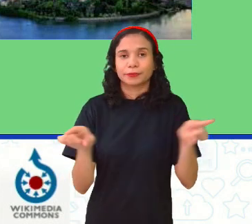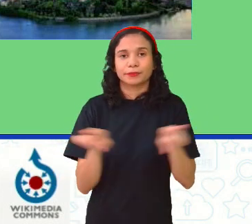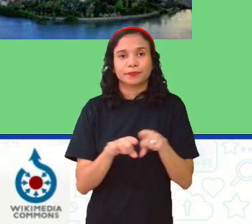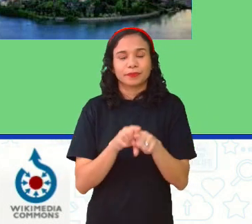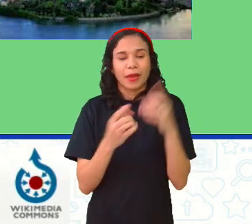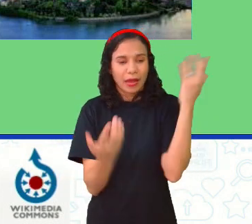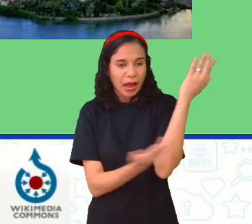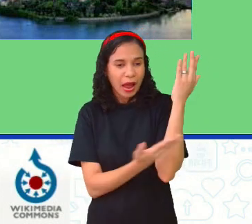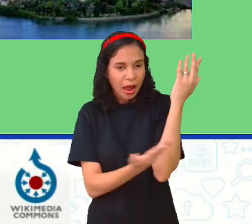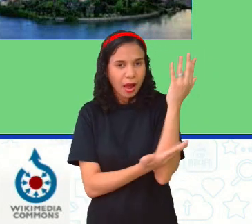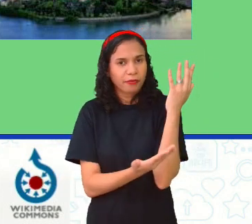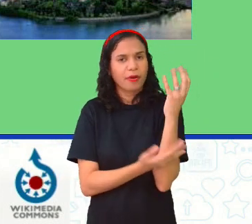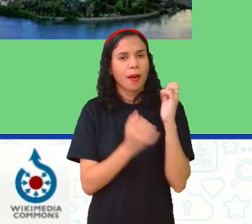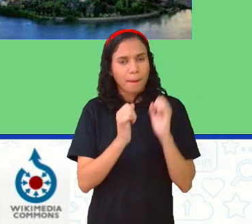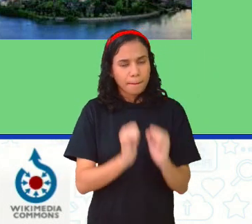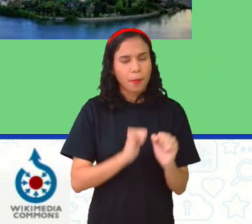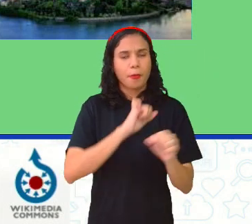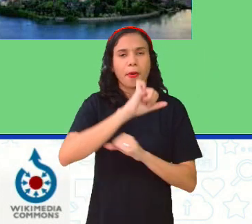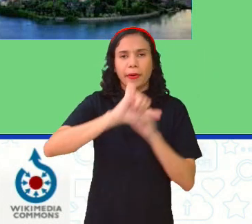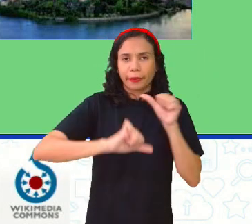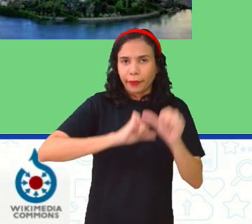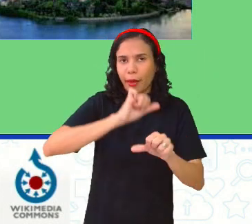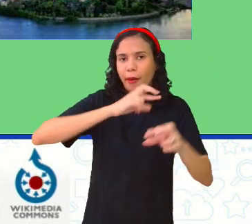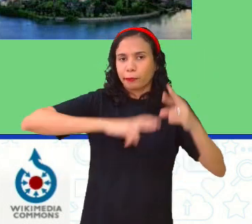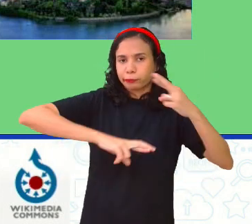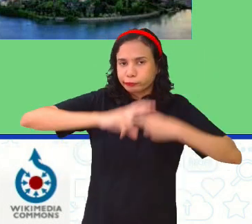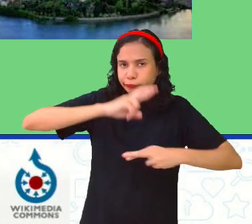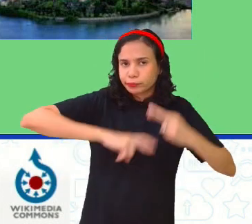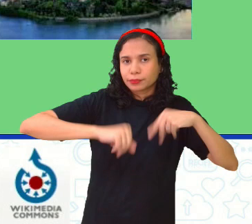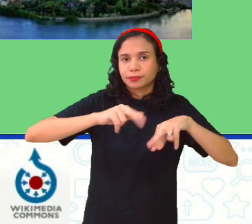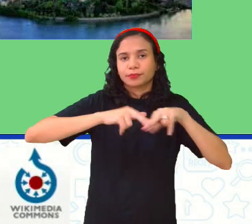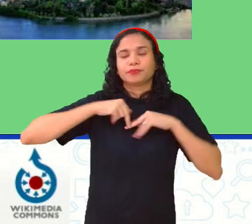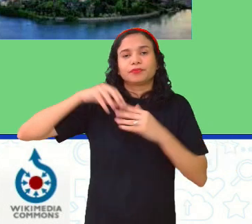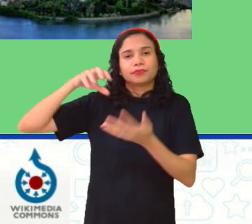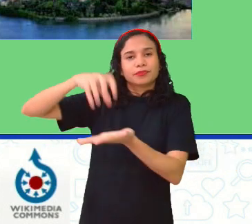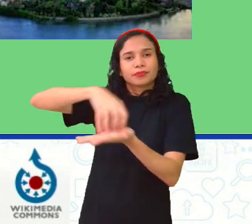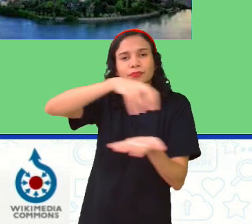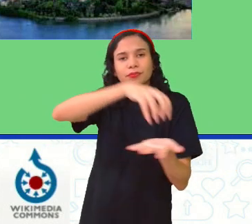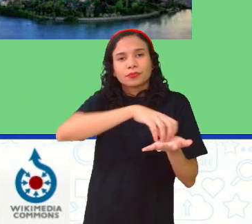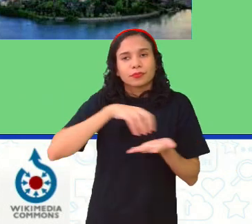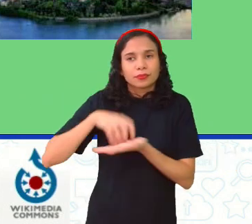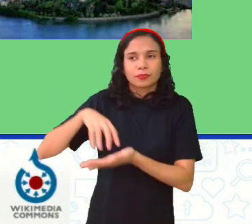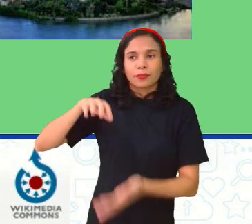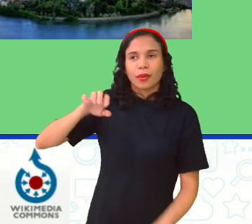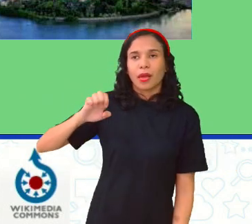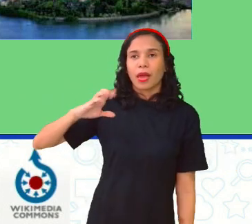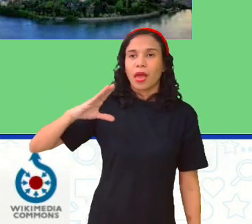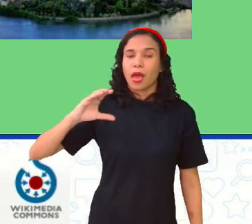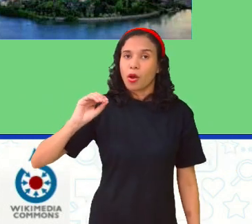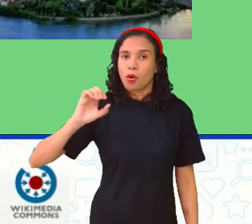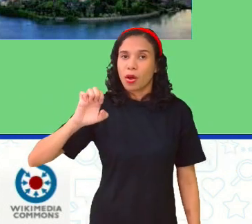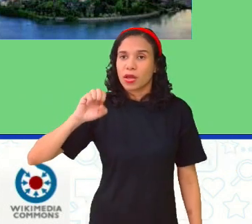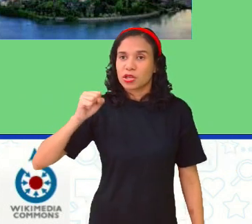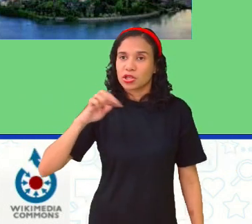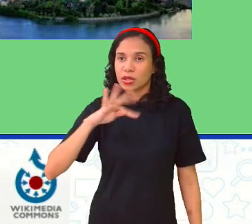garrafa PET, que ela pode ser reciclada. Então, essas ecoestações, tem um site aí,